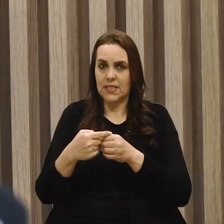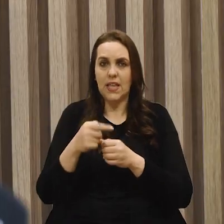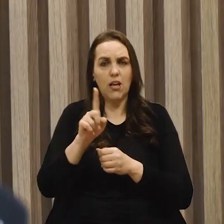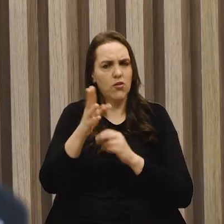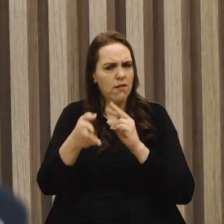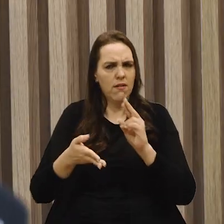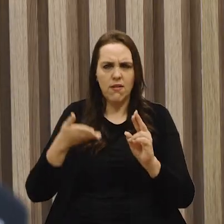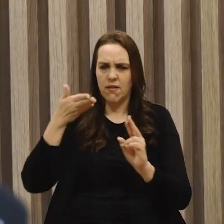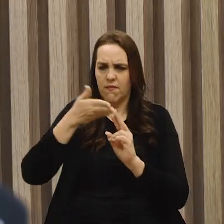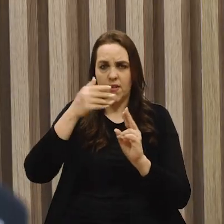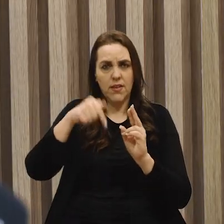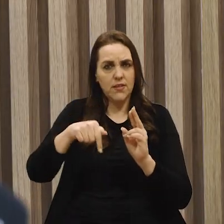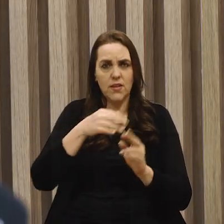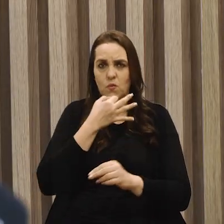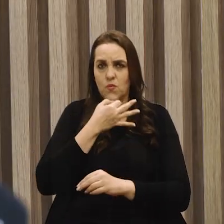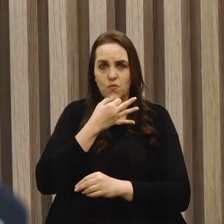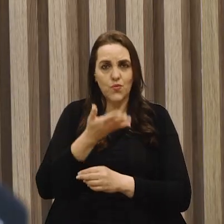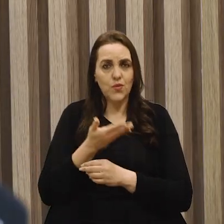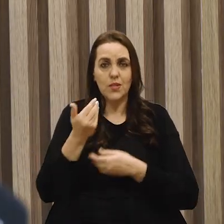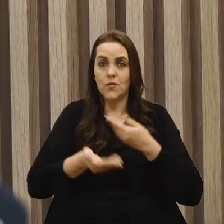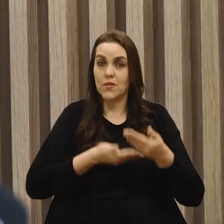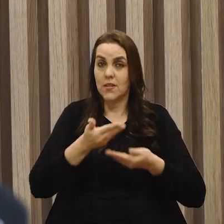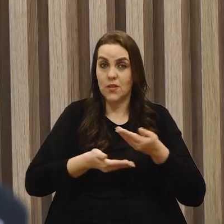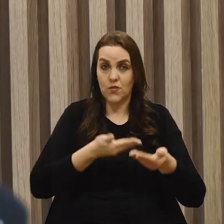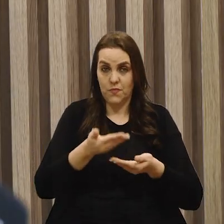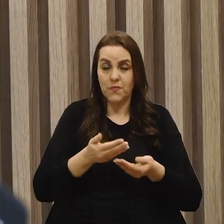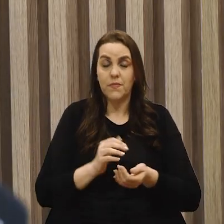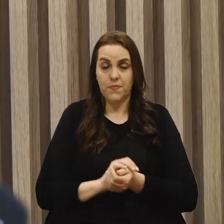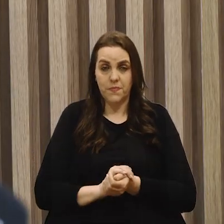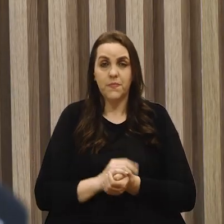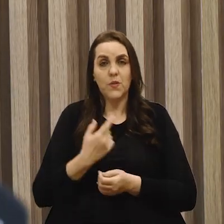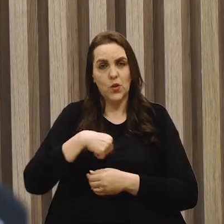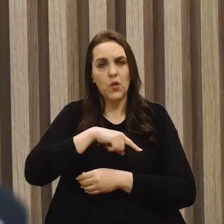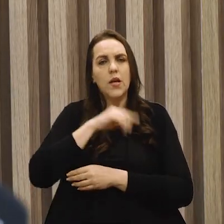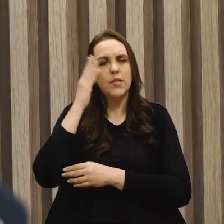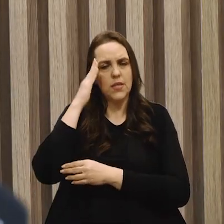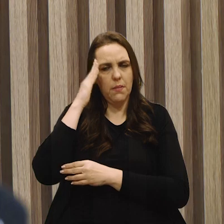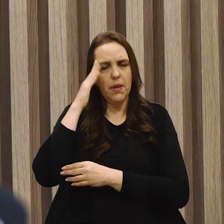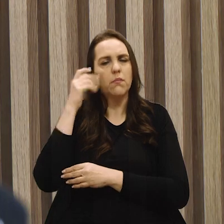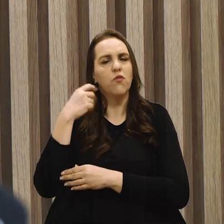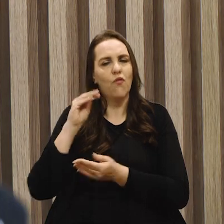município é um município de referência, né, nesses atendimentos.